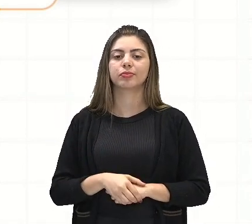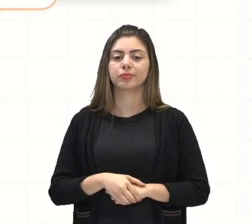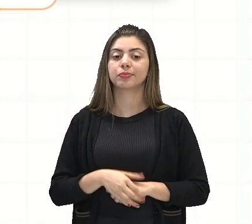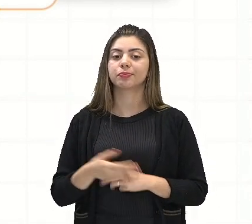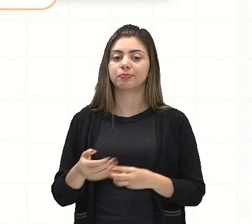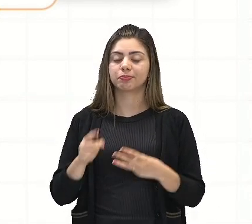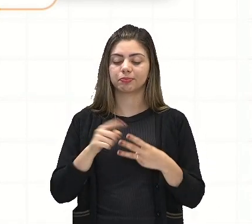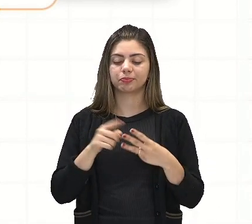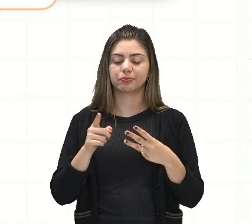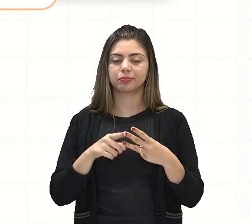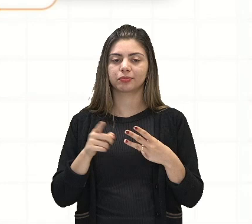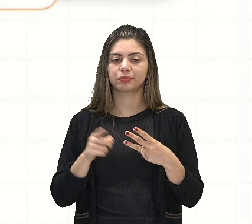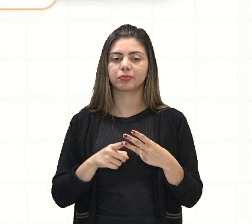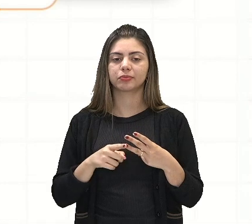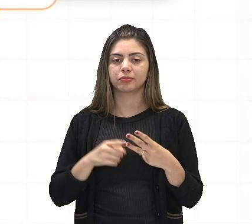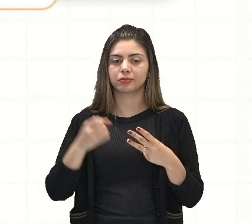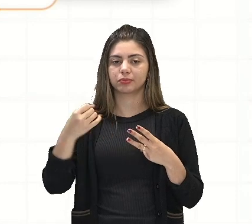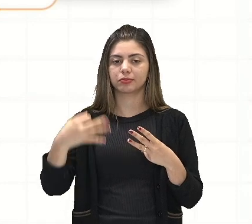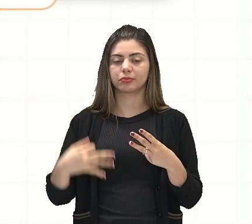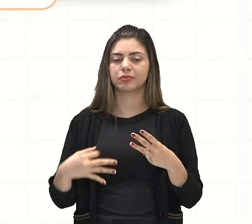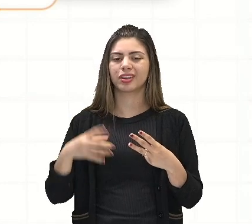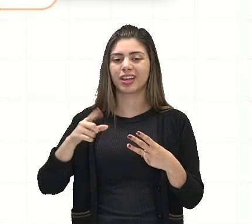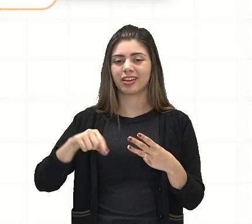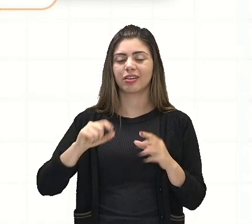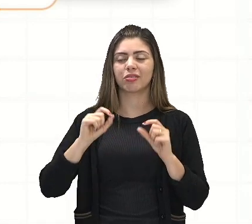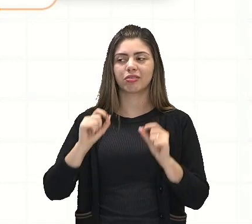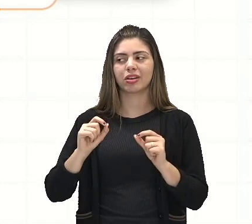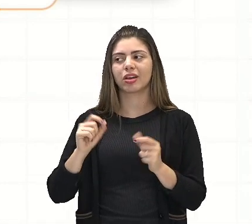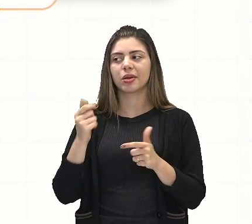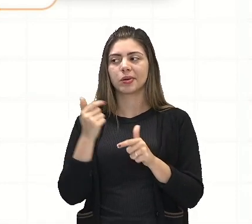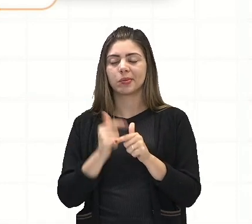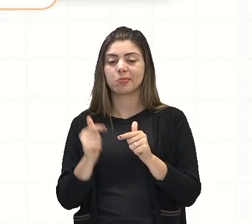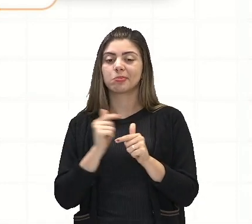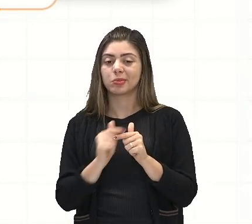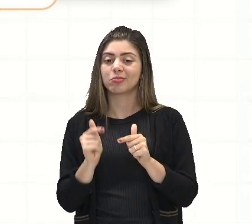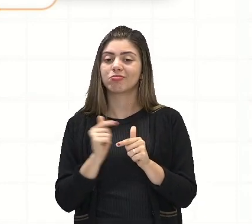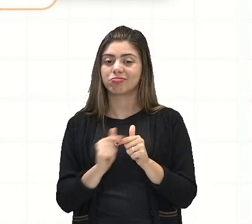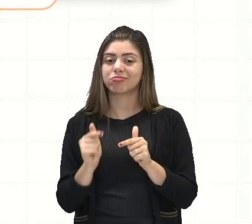que foi mencionado aqui, vai ser um problema